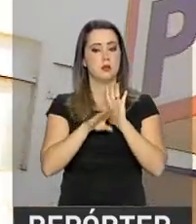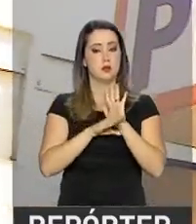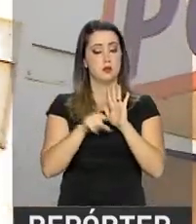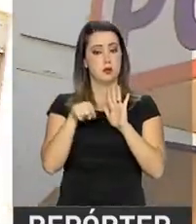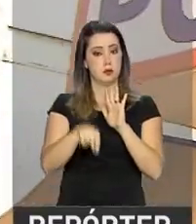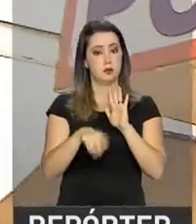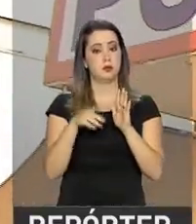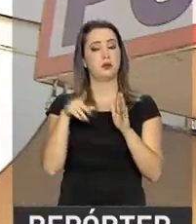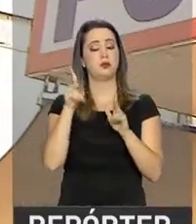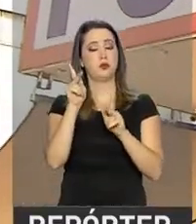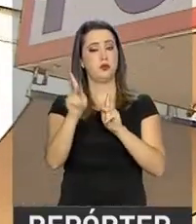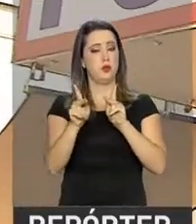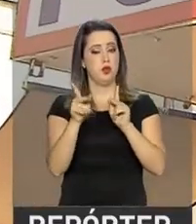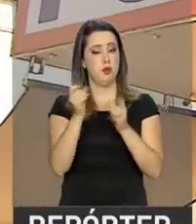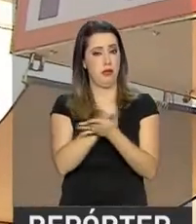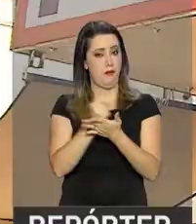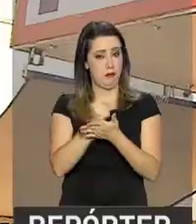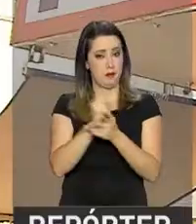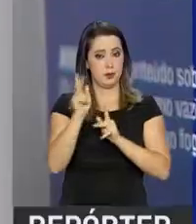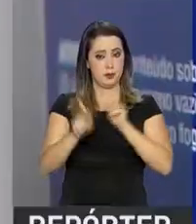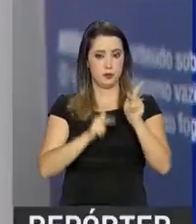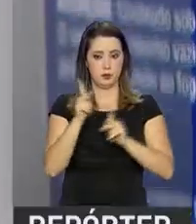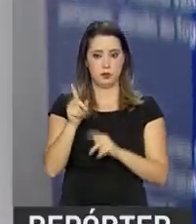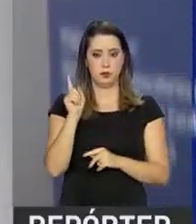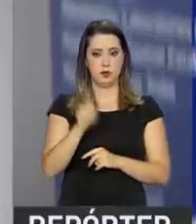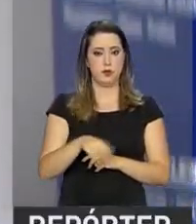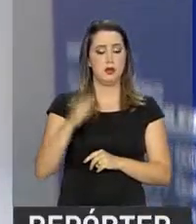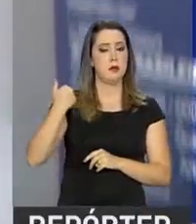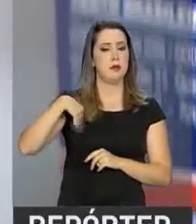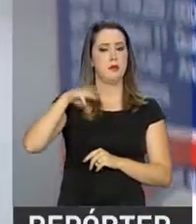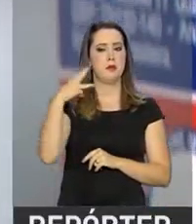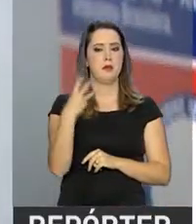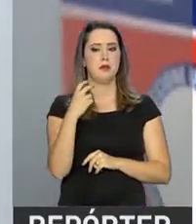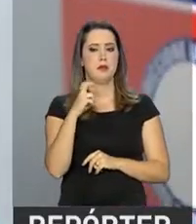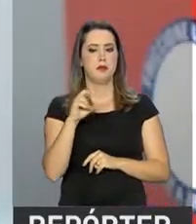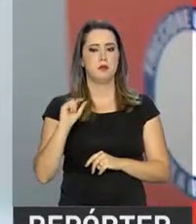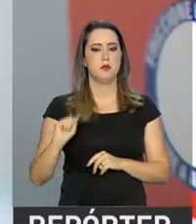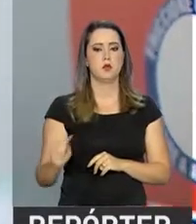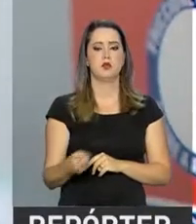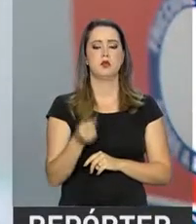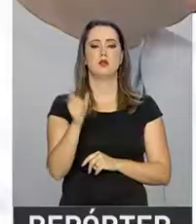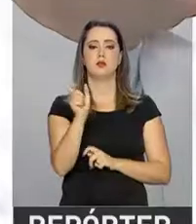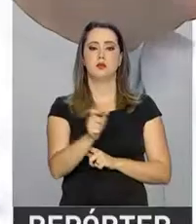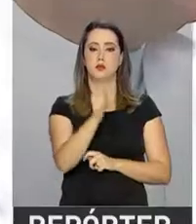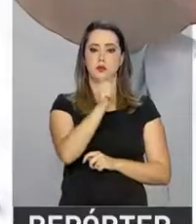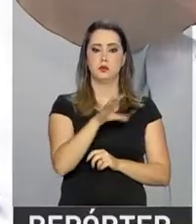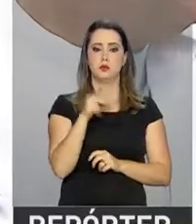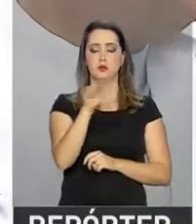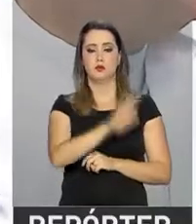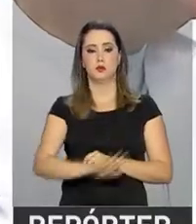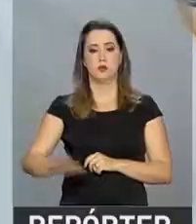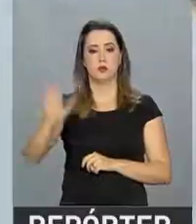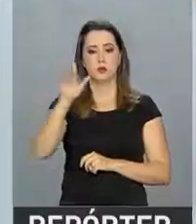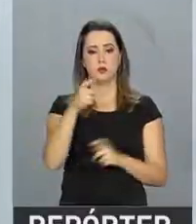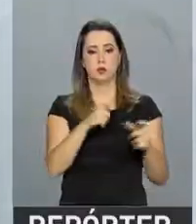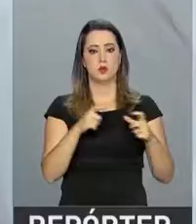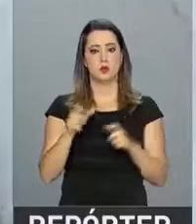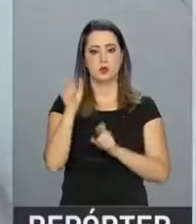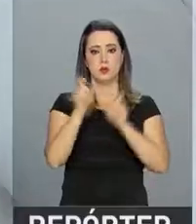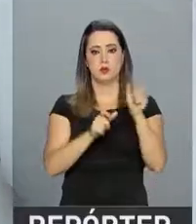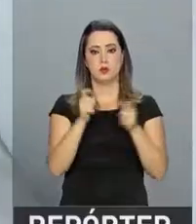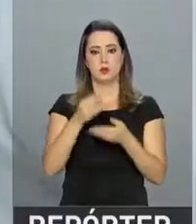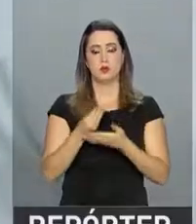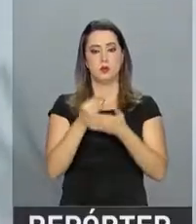popular do ministério da saúde são mais de 35 mil farmácias credenciadas em todo o país onde os pacientes